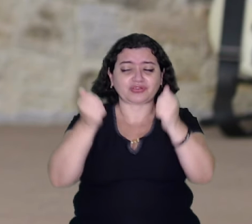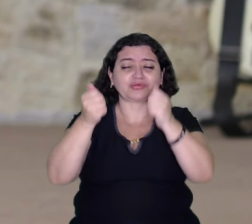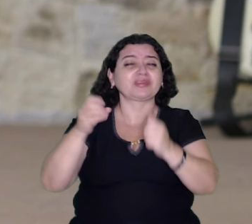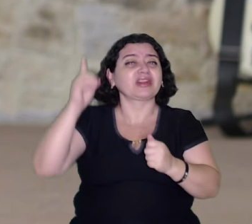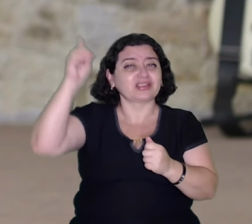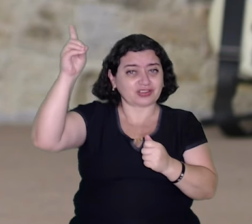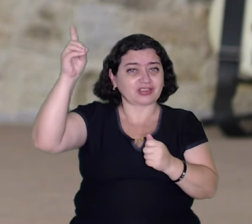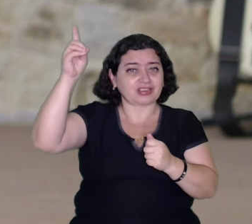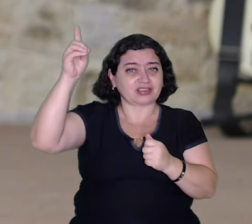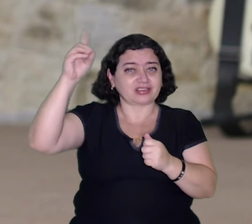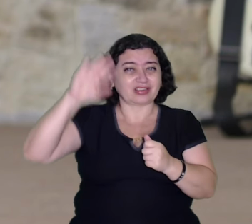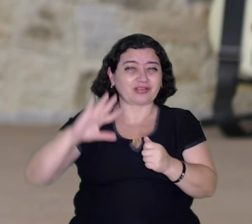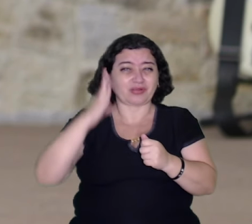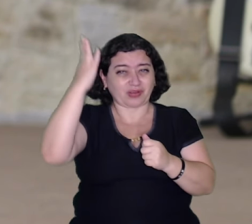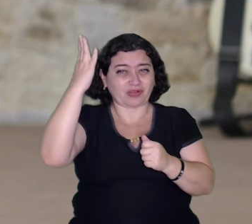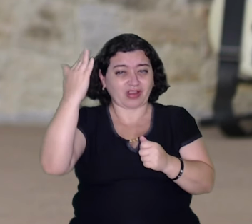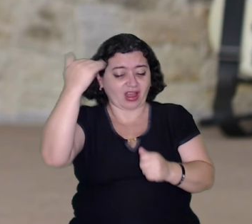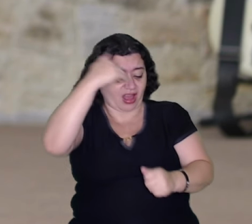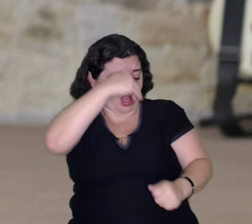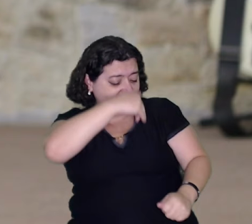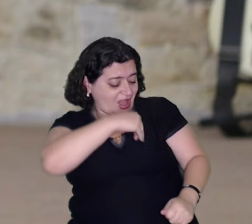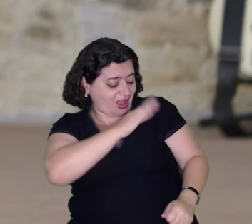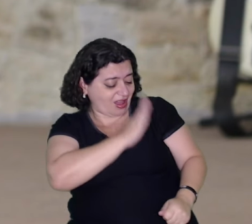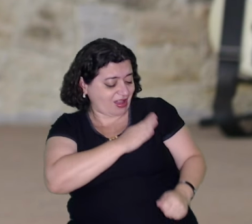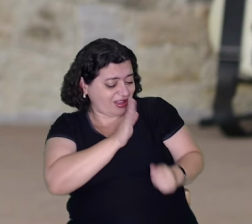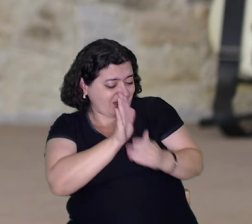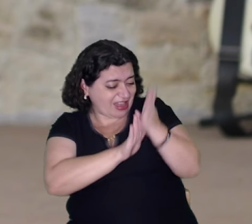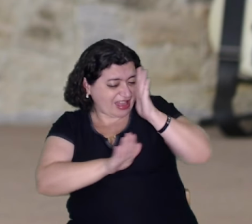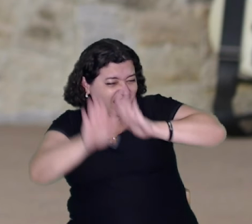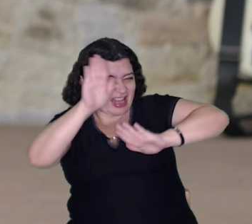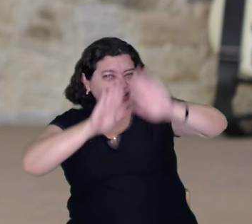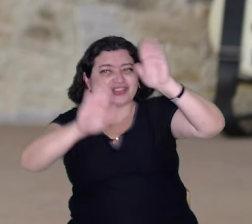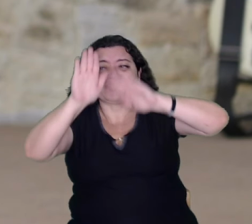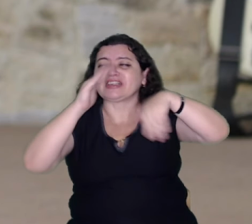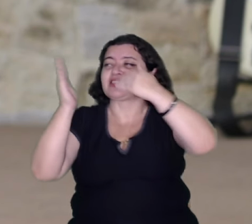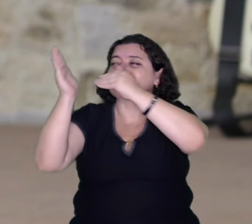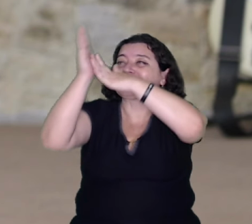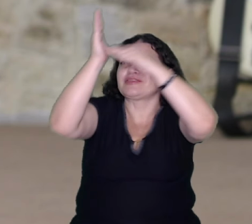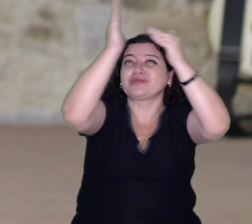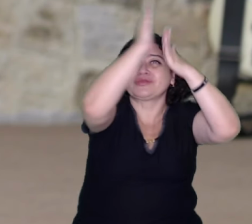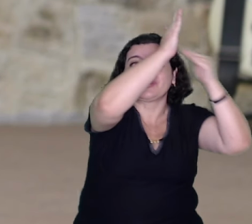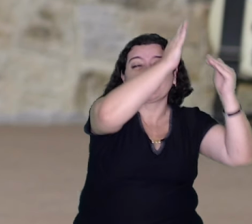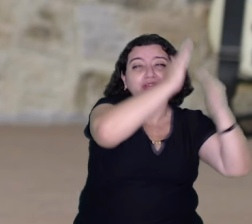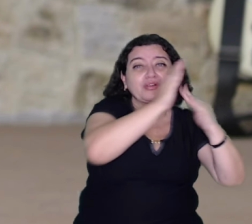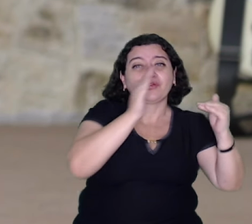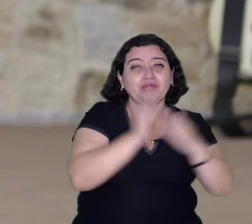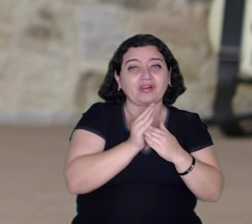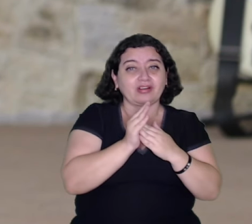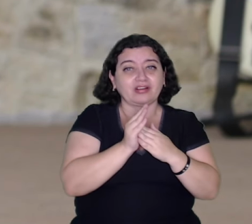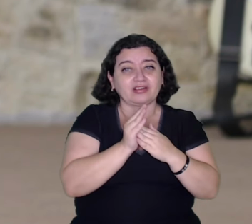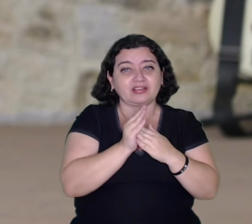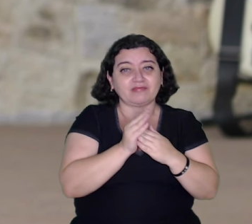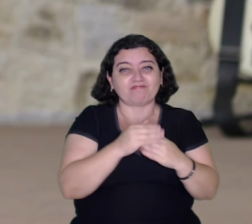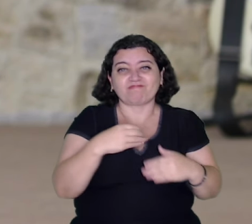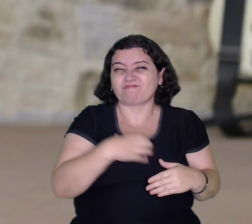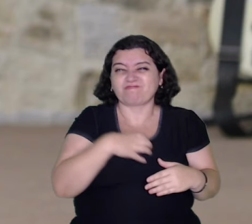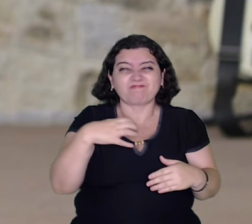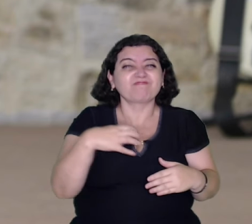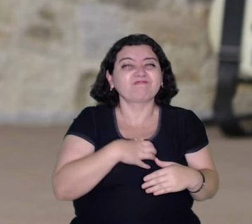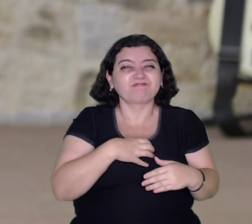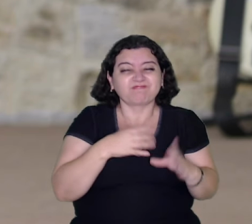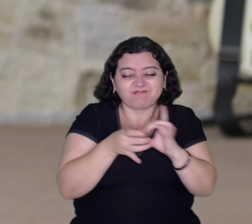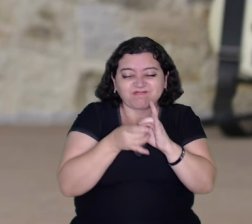então surge dentro de nós adoração, louvor, uma coisa espontânea, e a gente glorifica